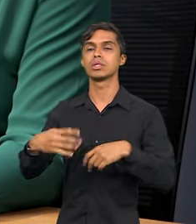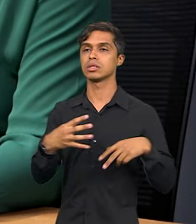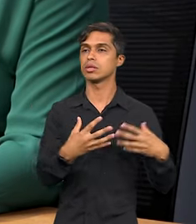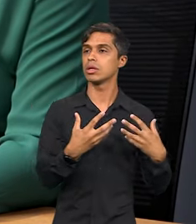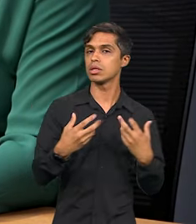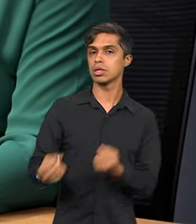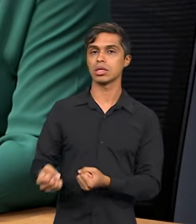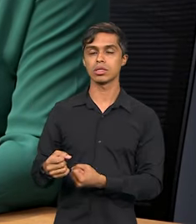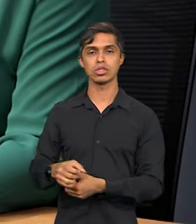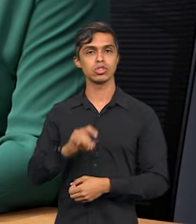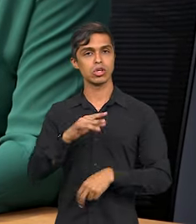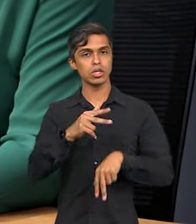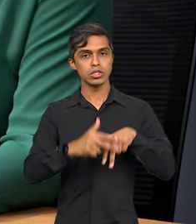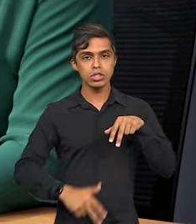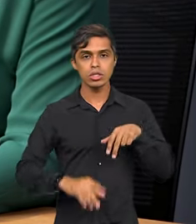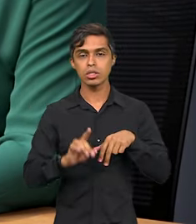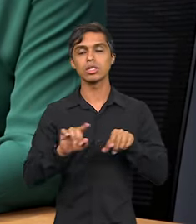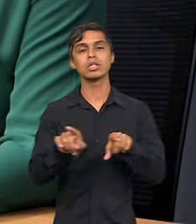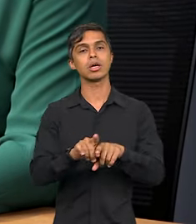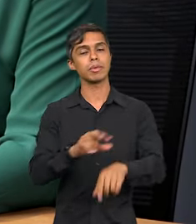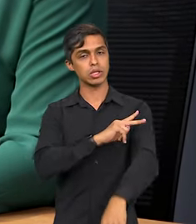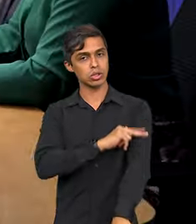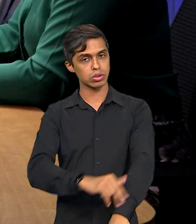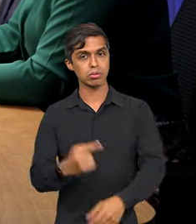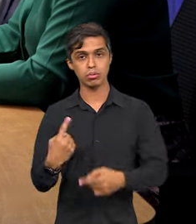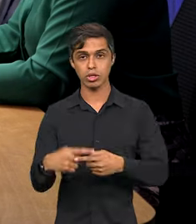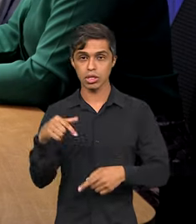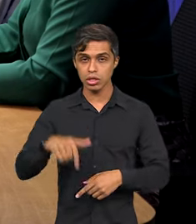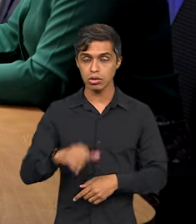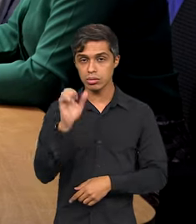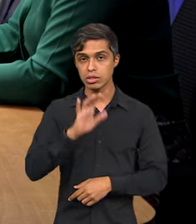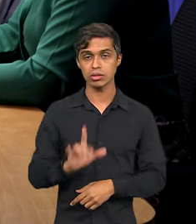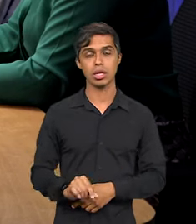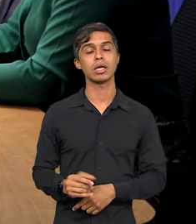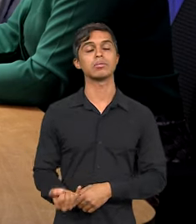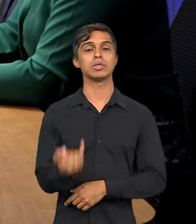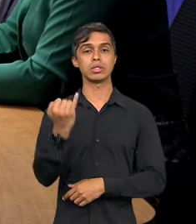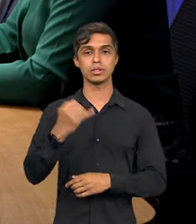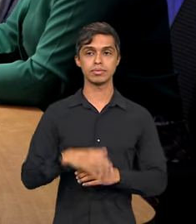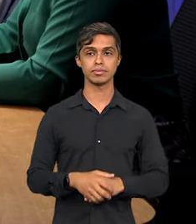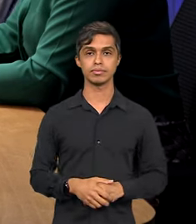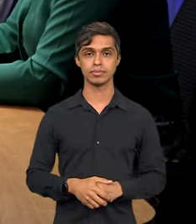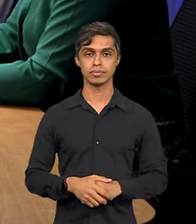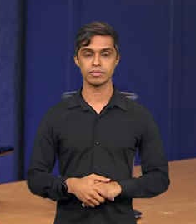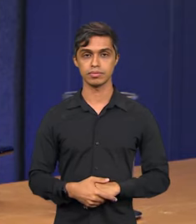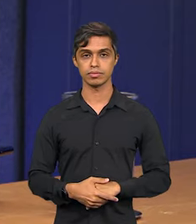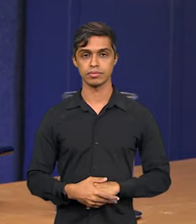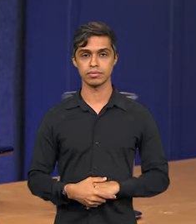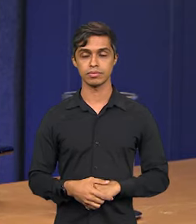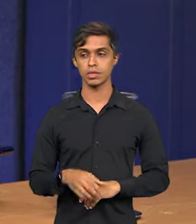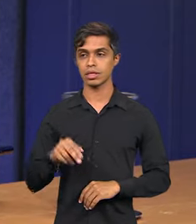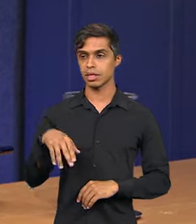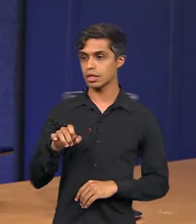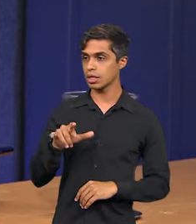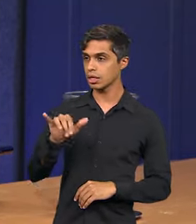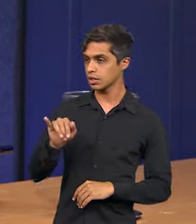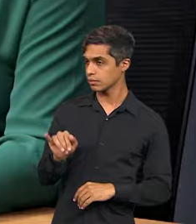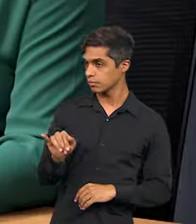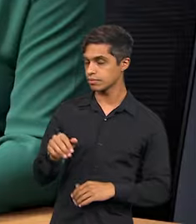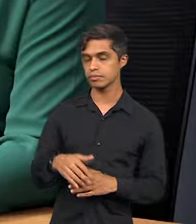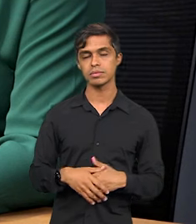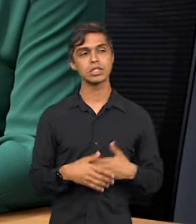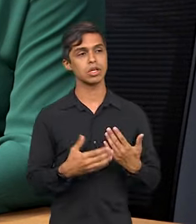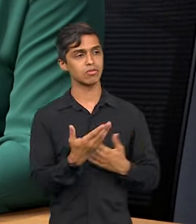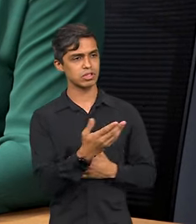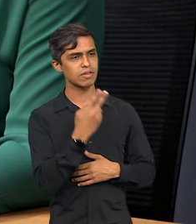maneira e não só o de gênero mas o de raça também que no Brasil é muito relevante né e outras minorias hum Natalie é porque